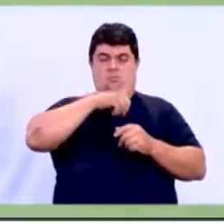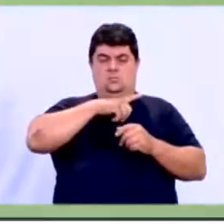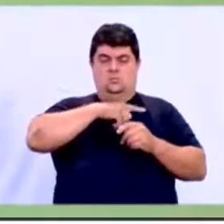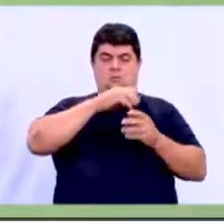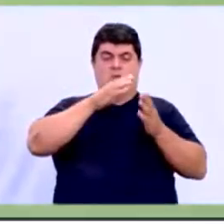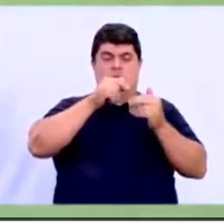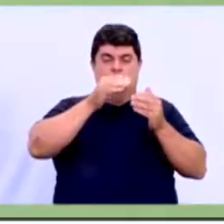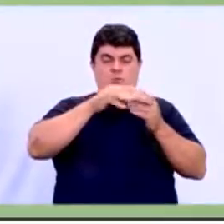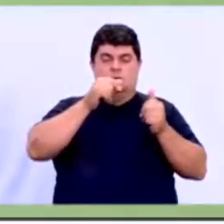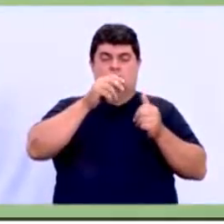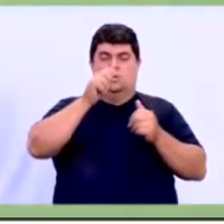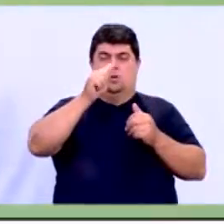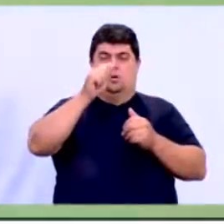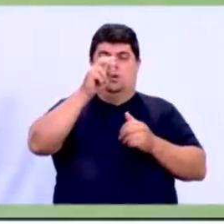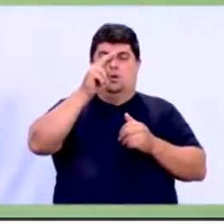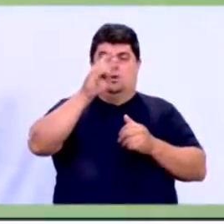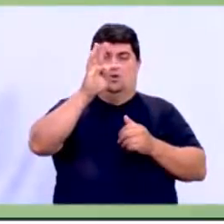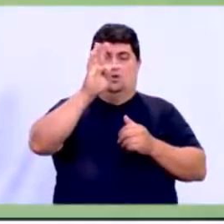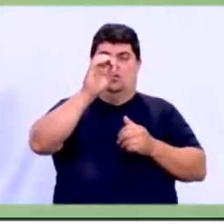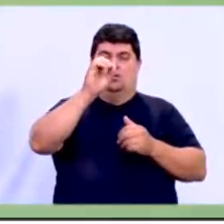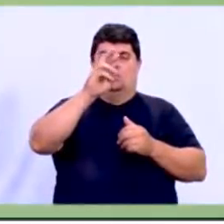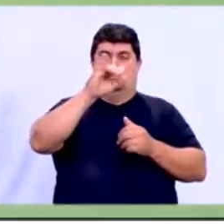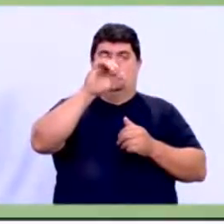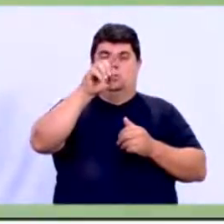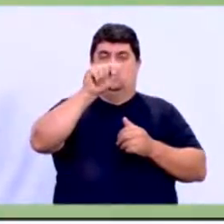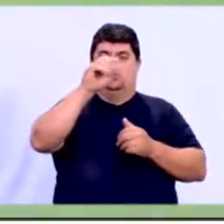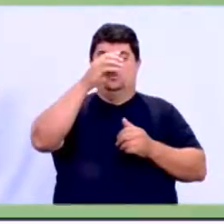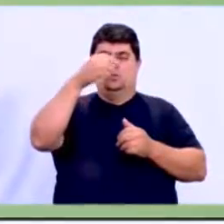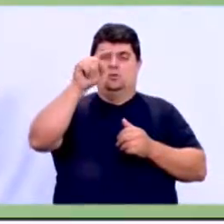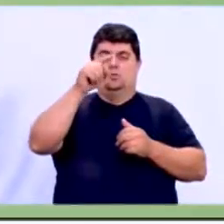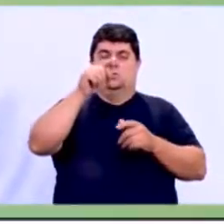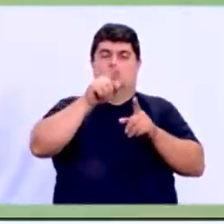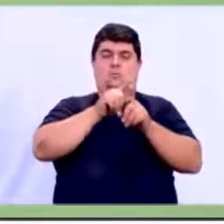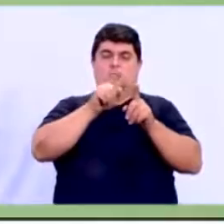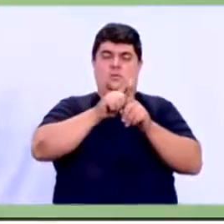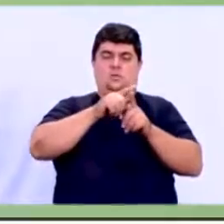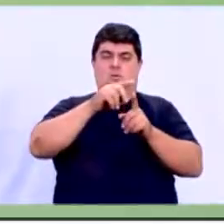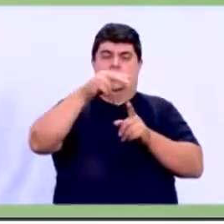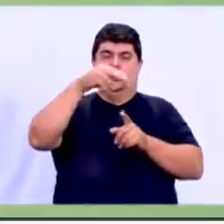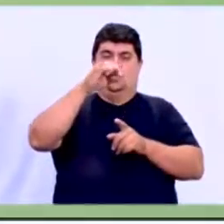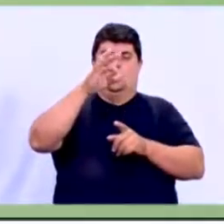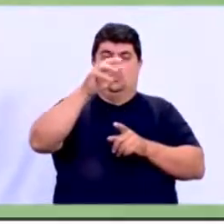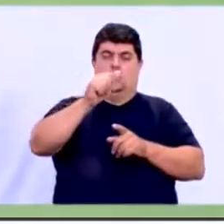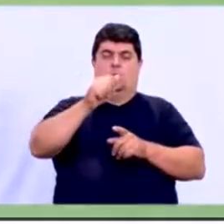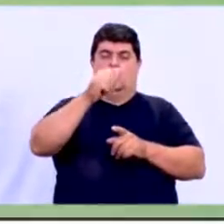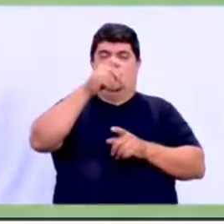a autorização para a impressão de notas fiscais. Então,